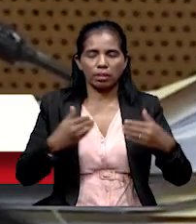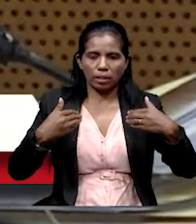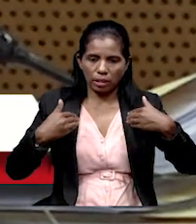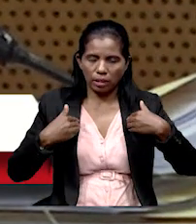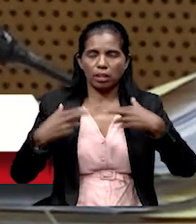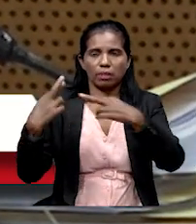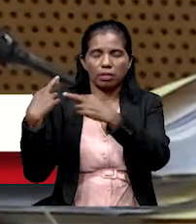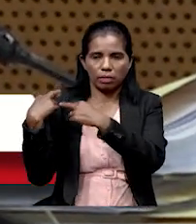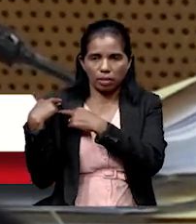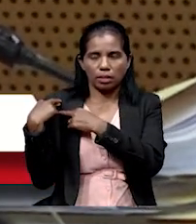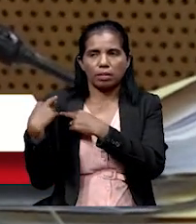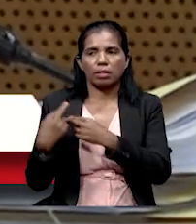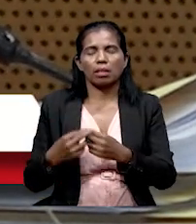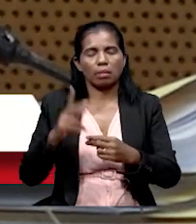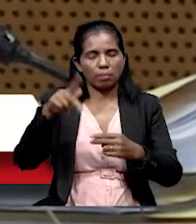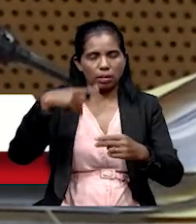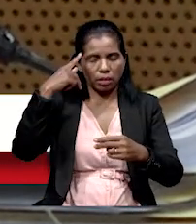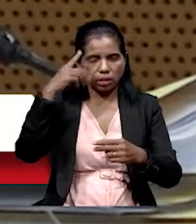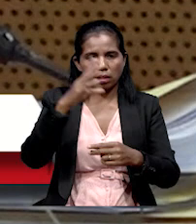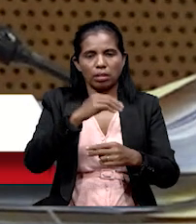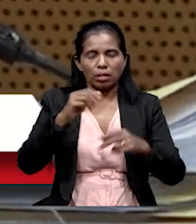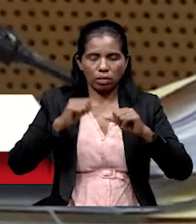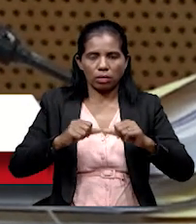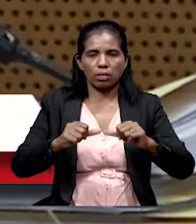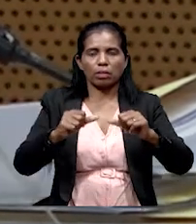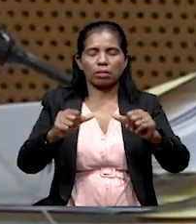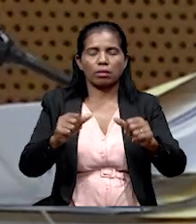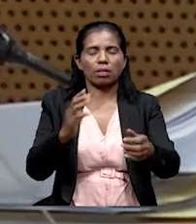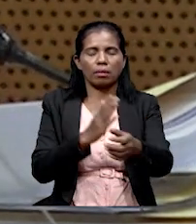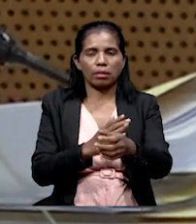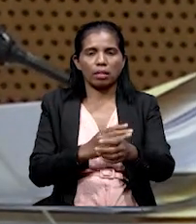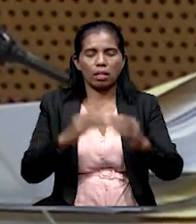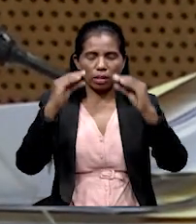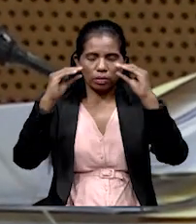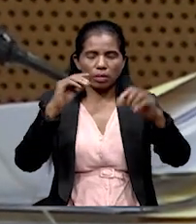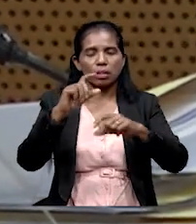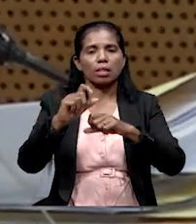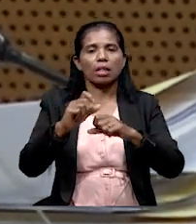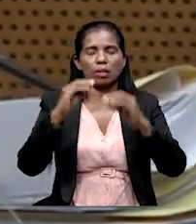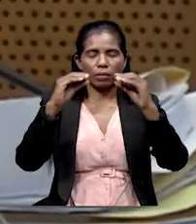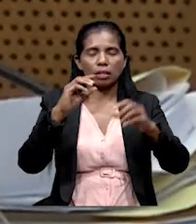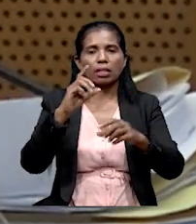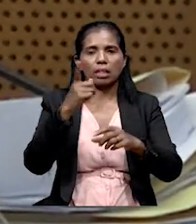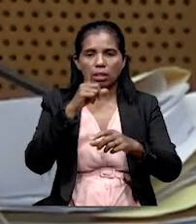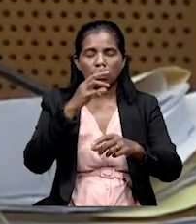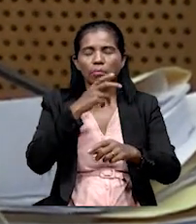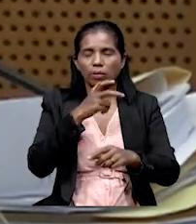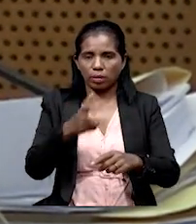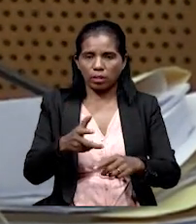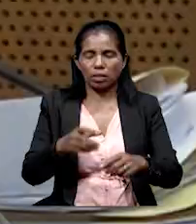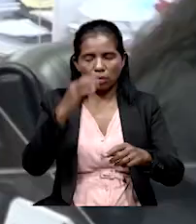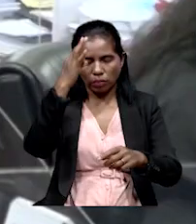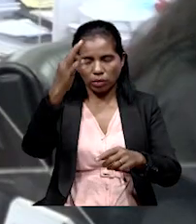responsabilidade política de continuar a promover e preservar a língua portuguesa para as